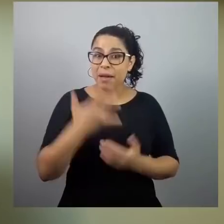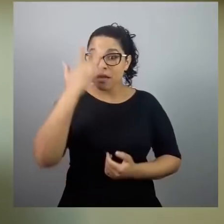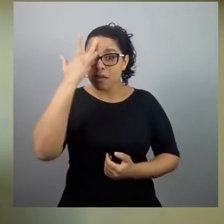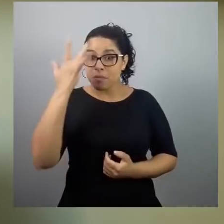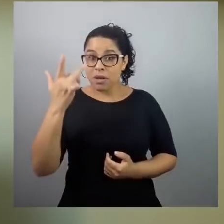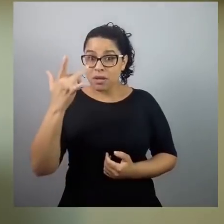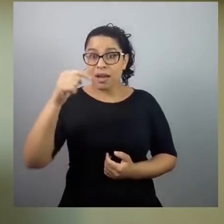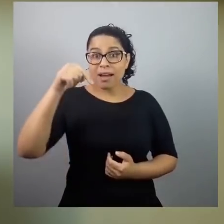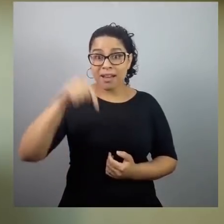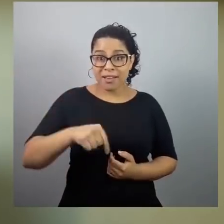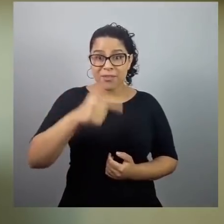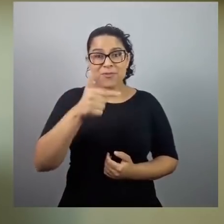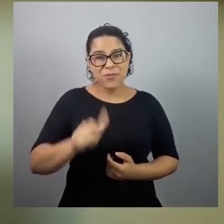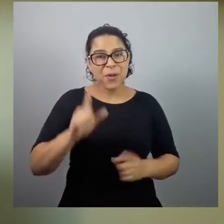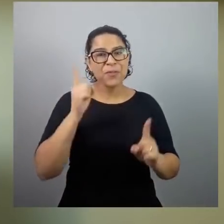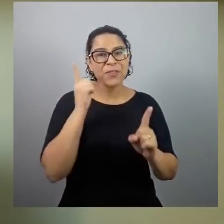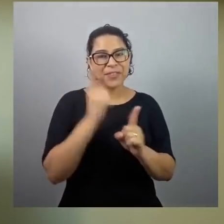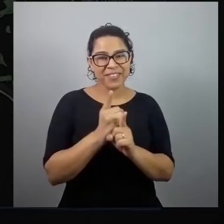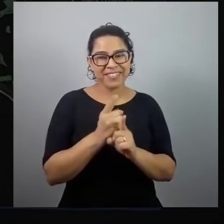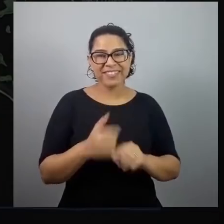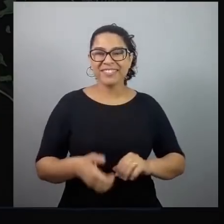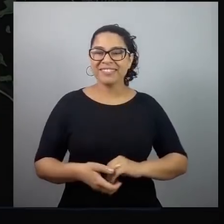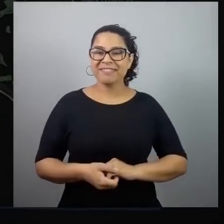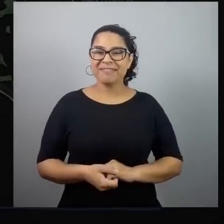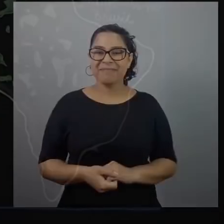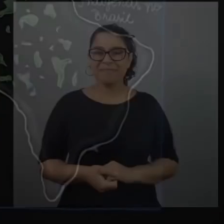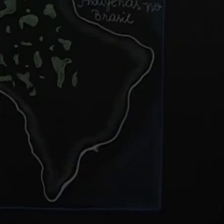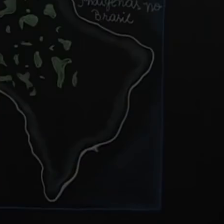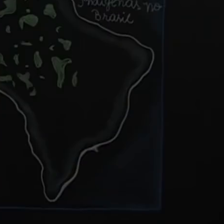nos encontraremos novamente por aqui.